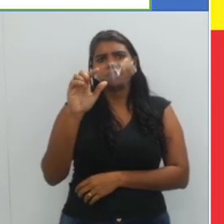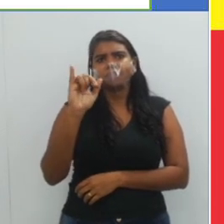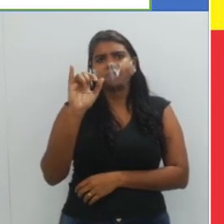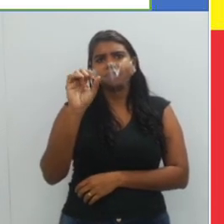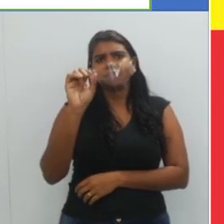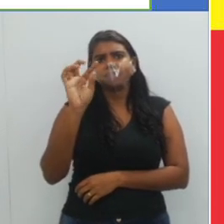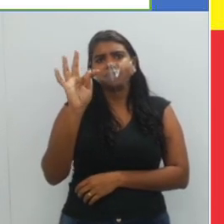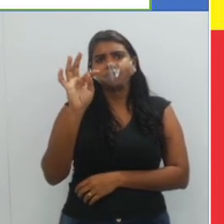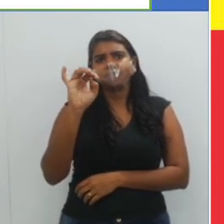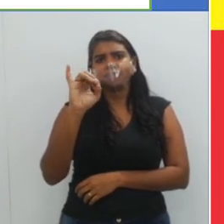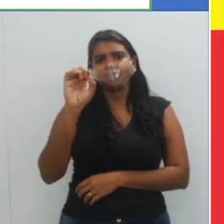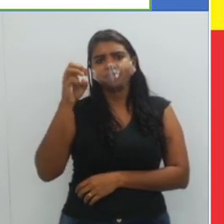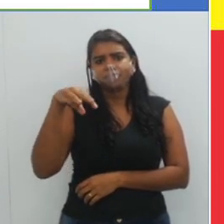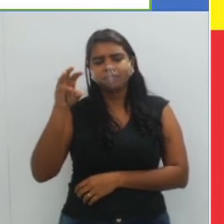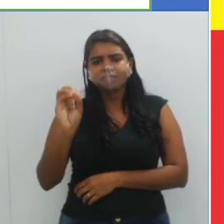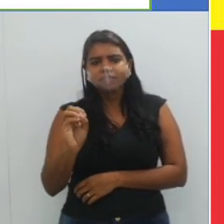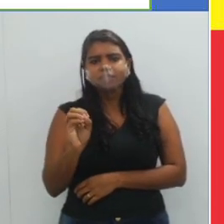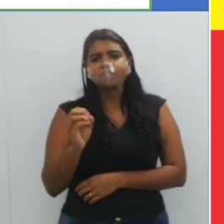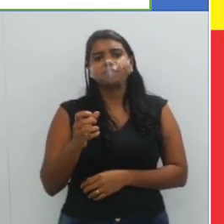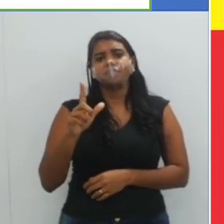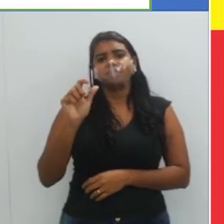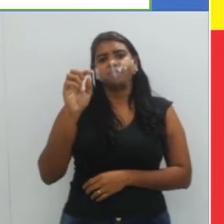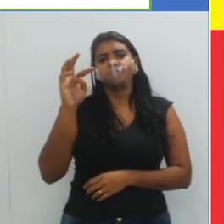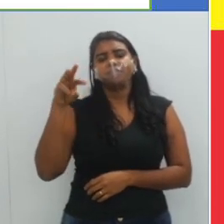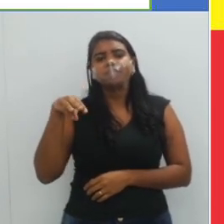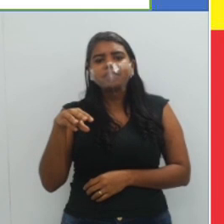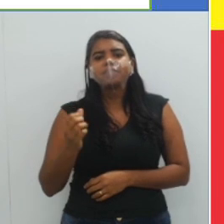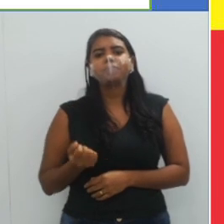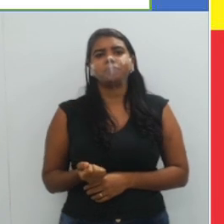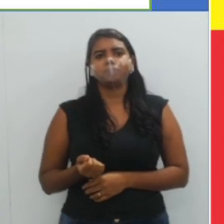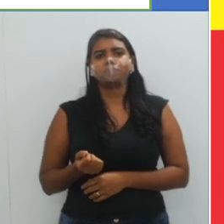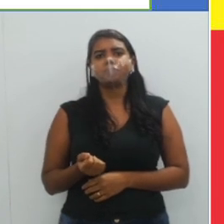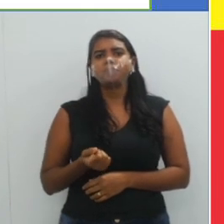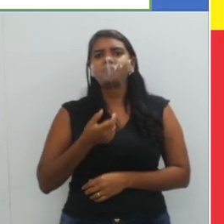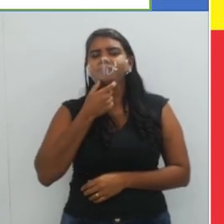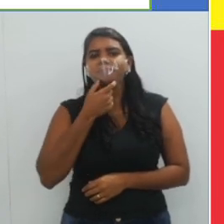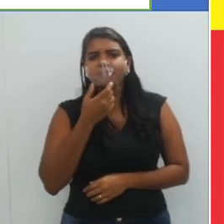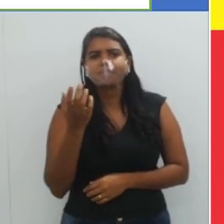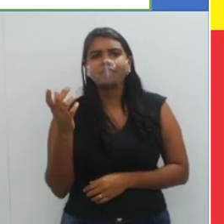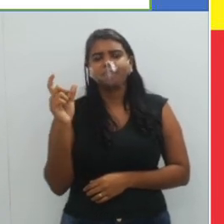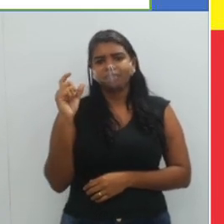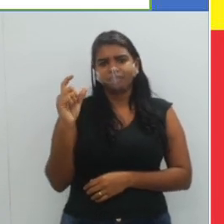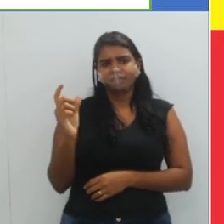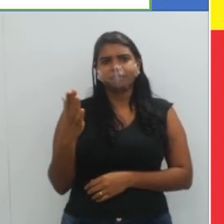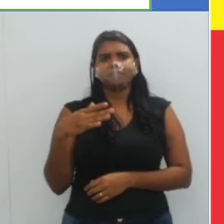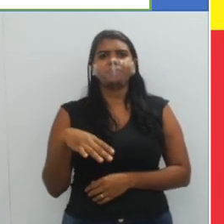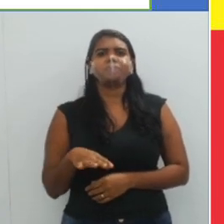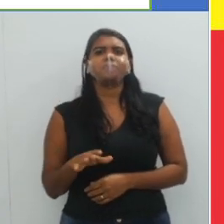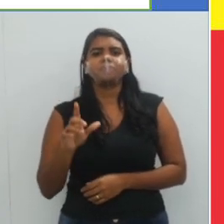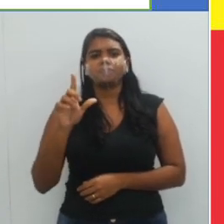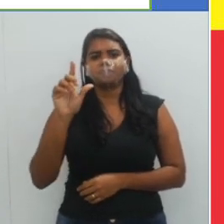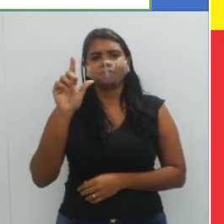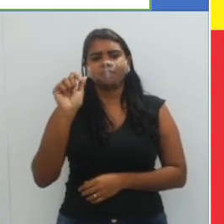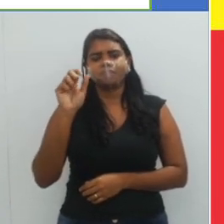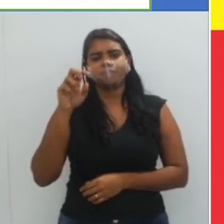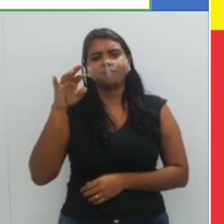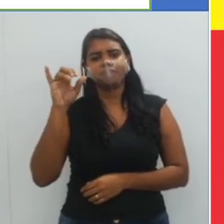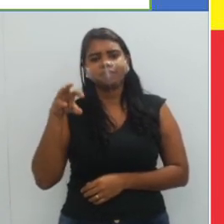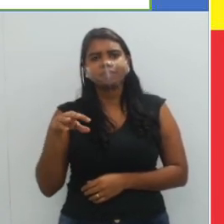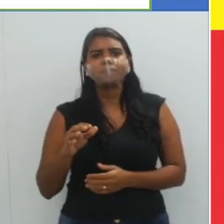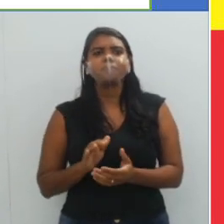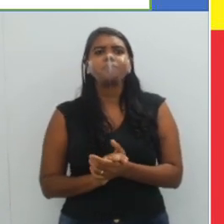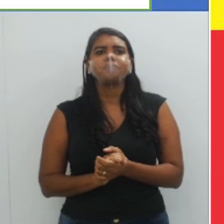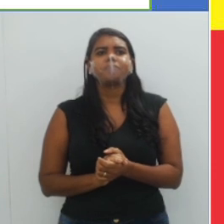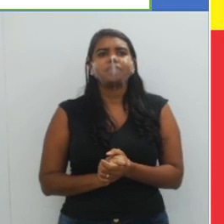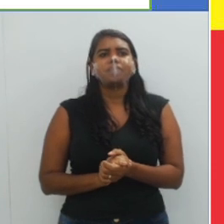latim, proselitus, que por sua vez é uma palavra que vem do grego. Então, do grego para o latim. É o